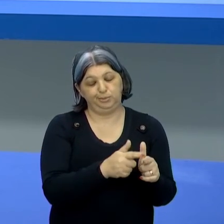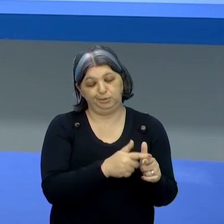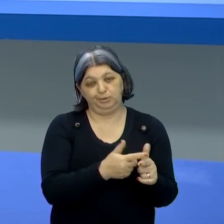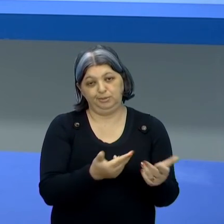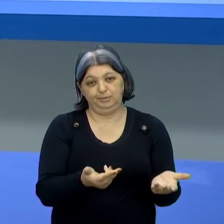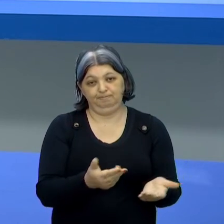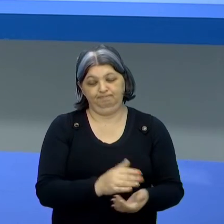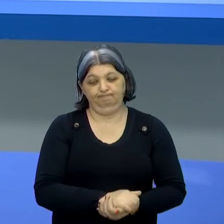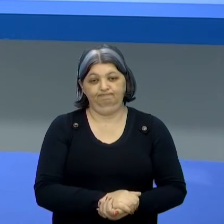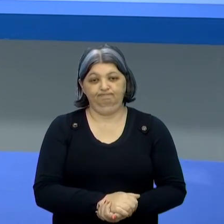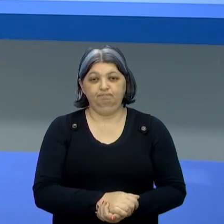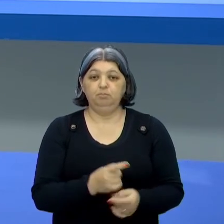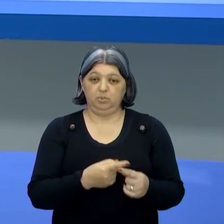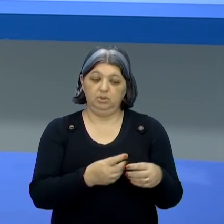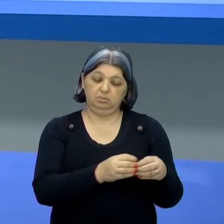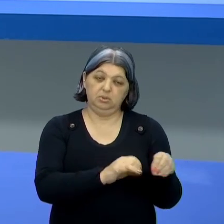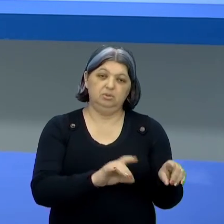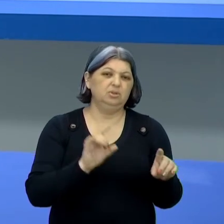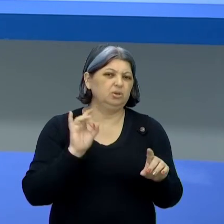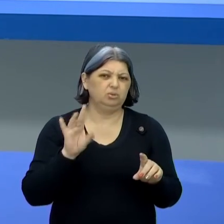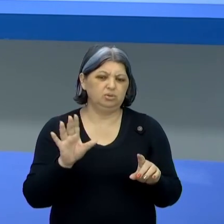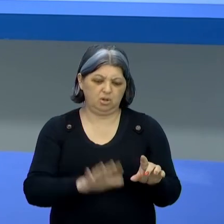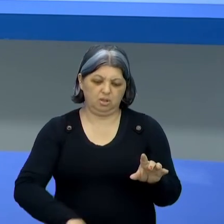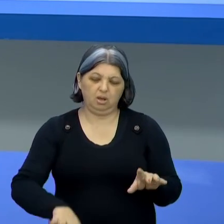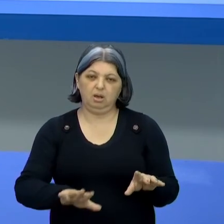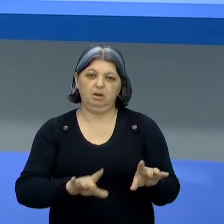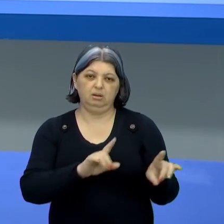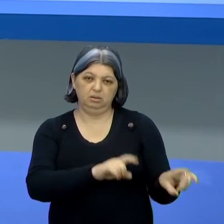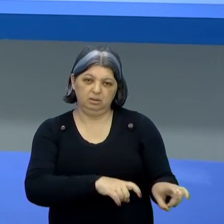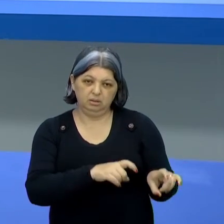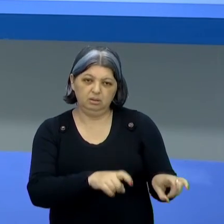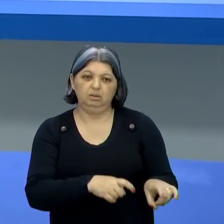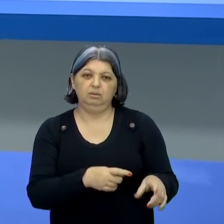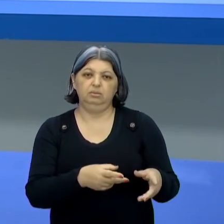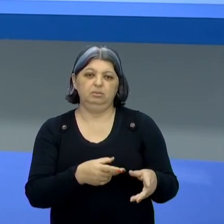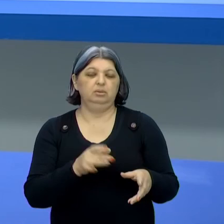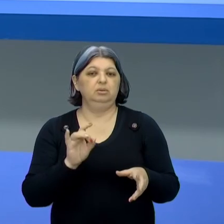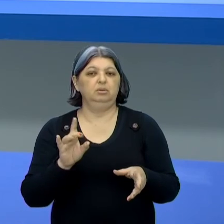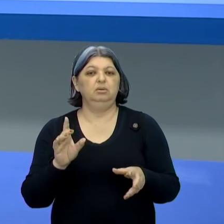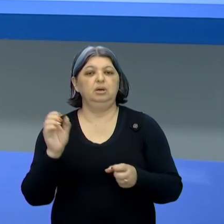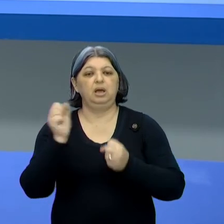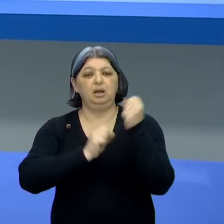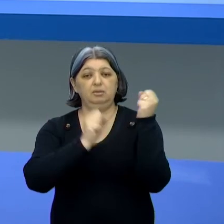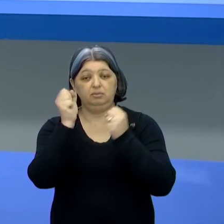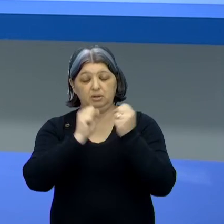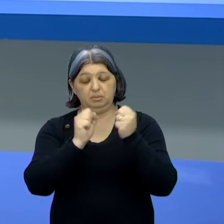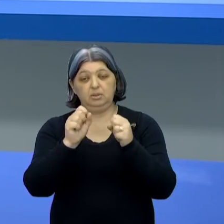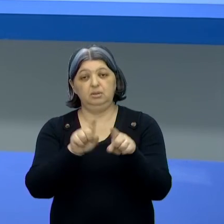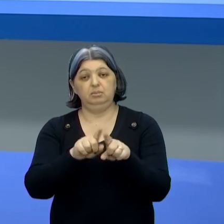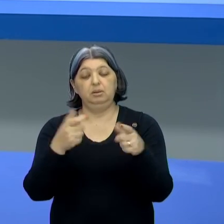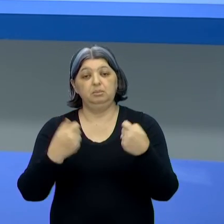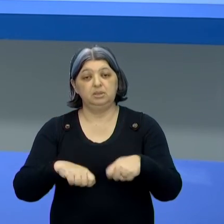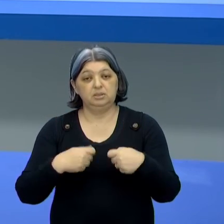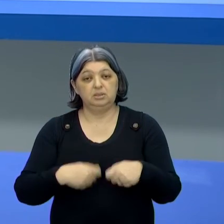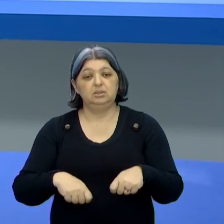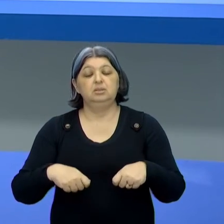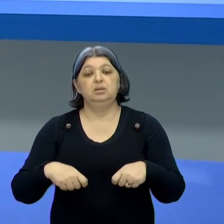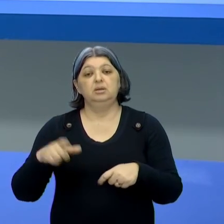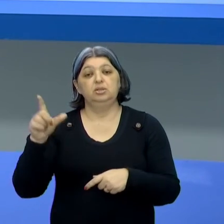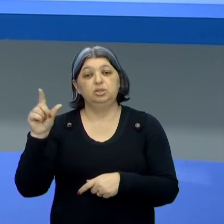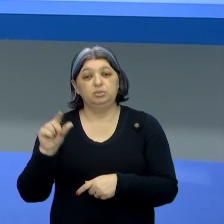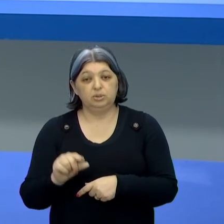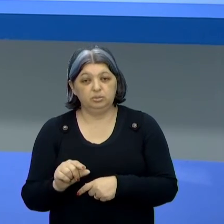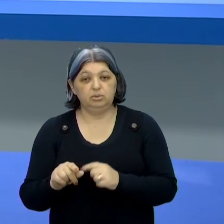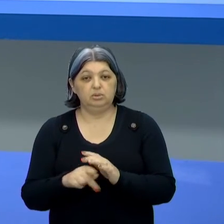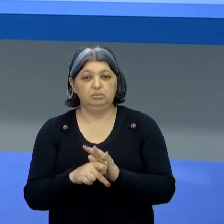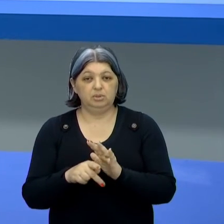questão, tá? E não é só na agricultura, né? Na indústria que necessita de muitos recursos, nós temos que diminuir a demanda